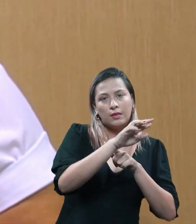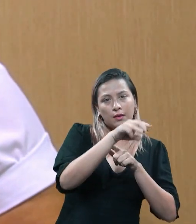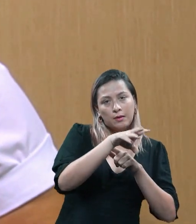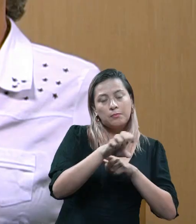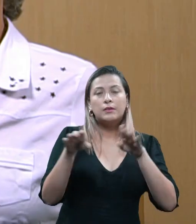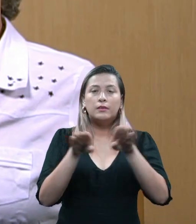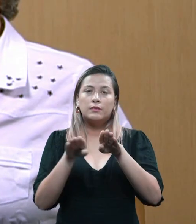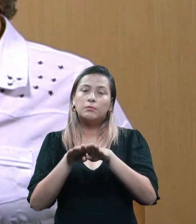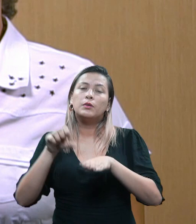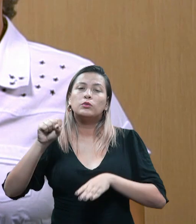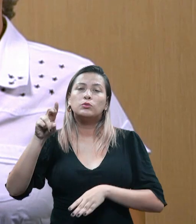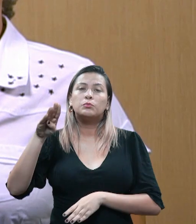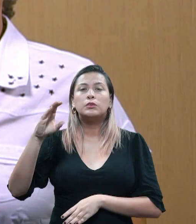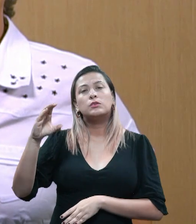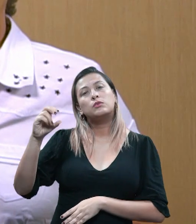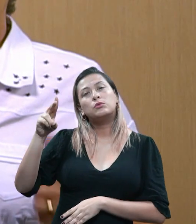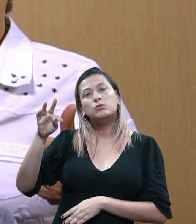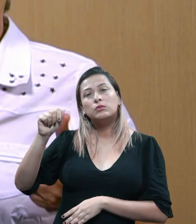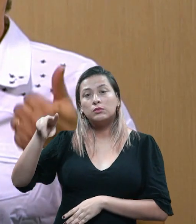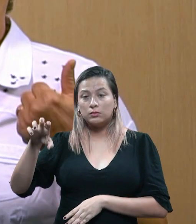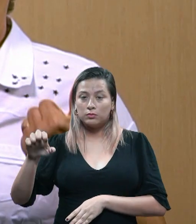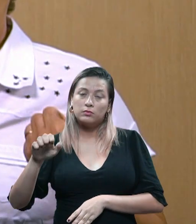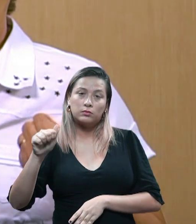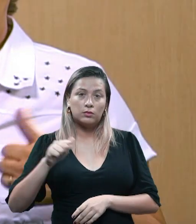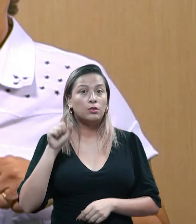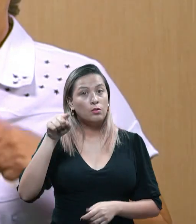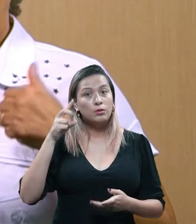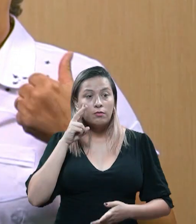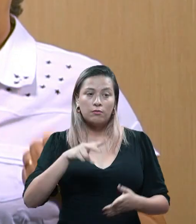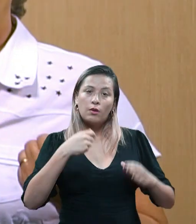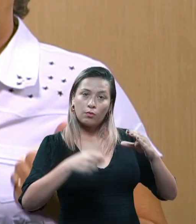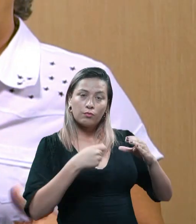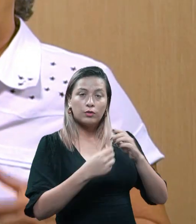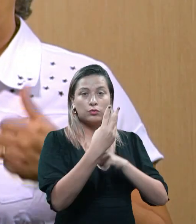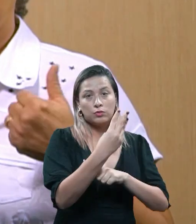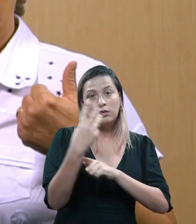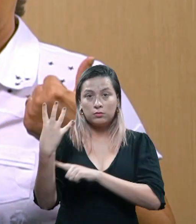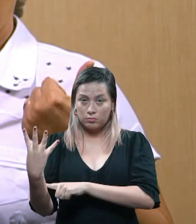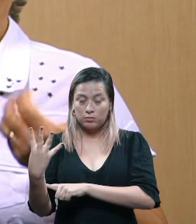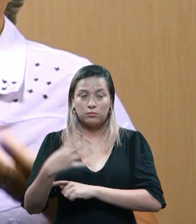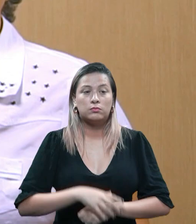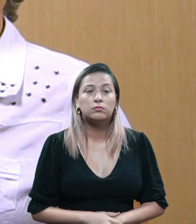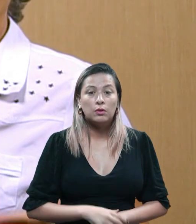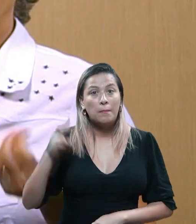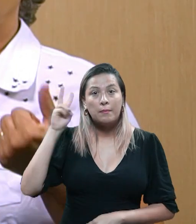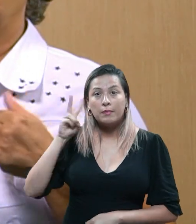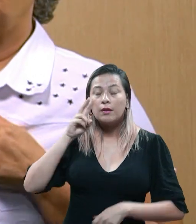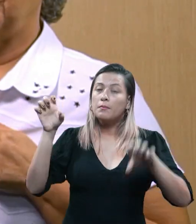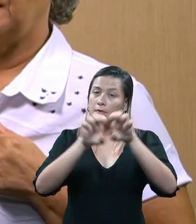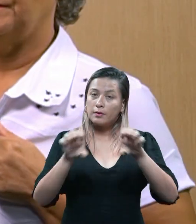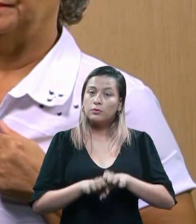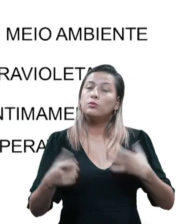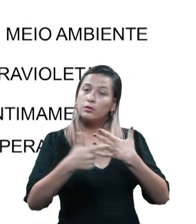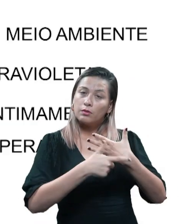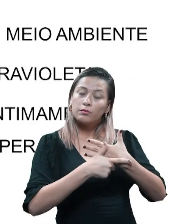subcutânea. Acesse os vídeos número 3 e número 4 para lembrar a estrutura e as funções da